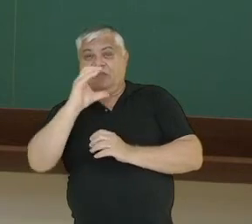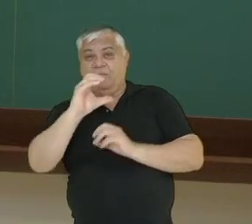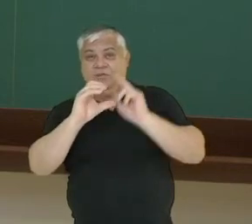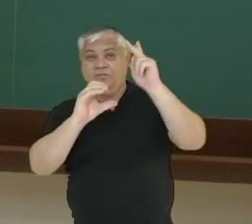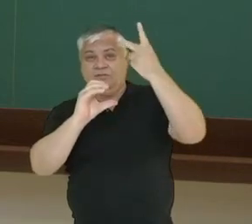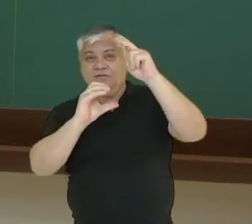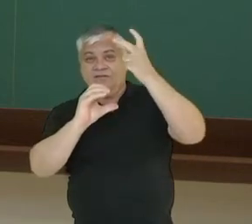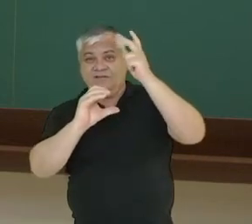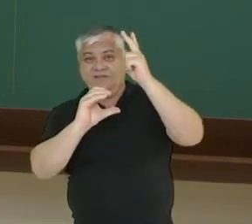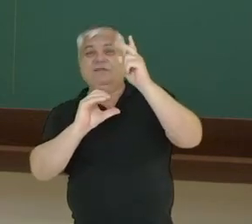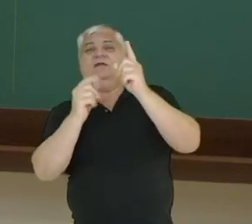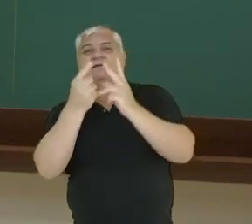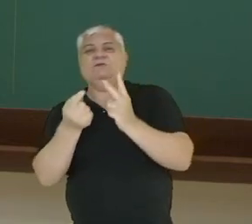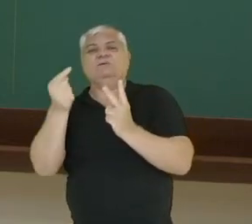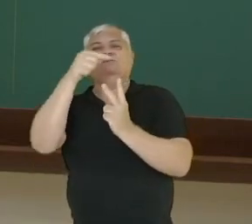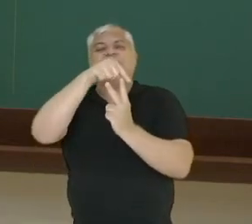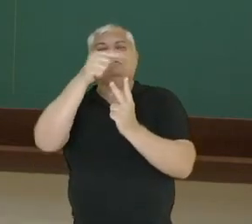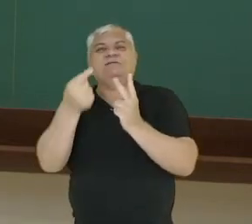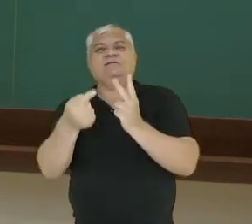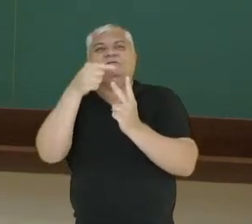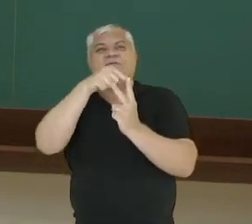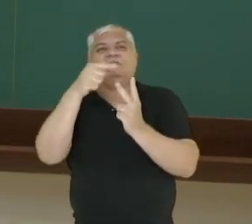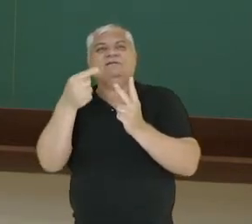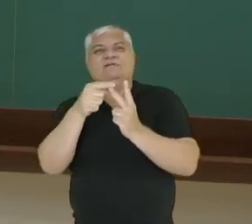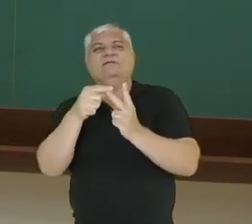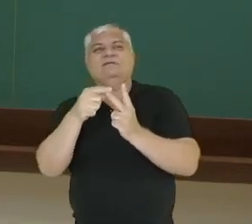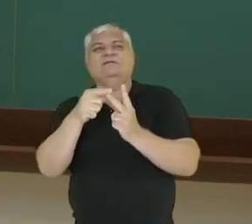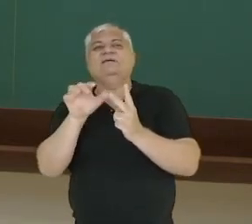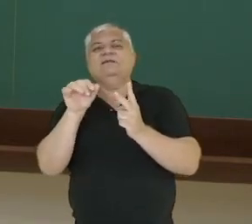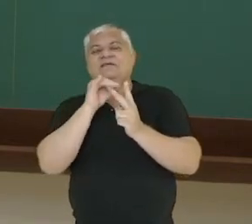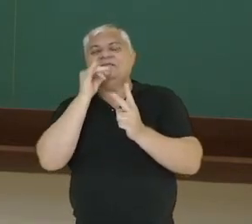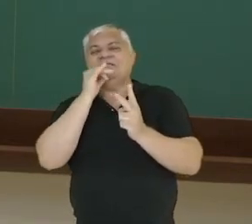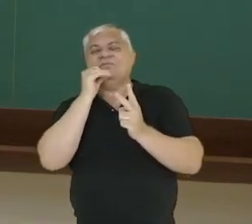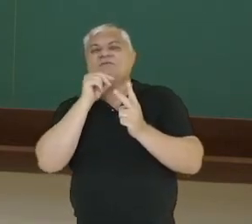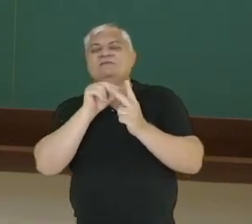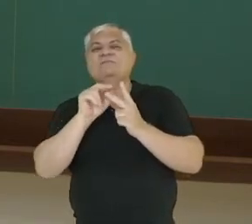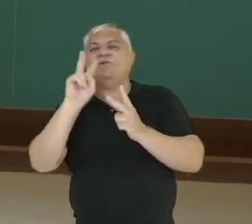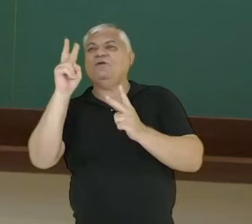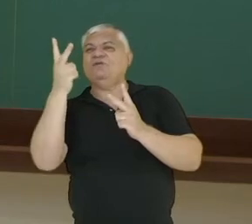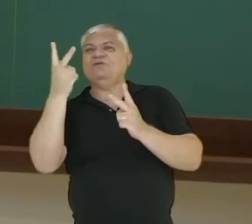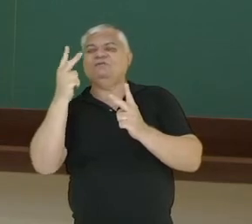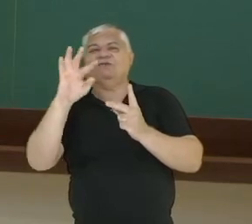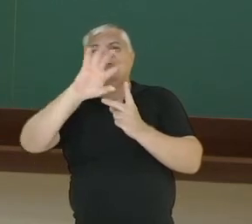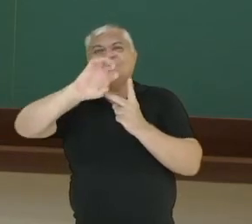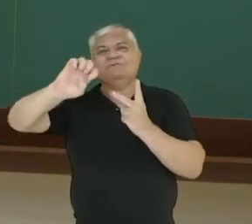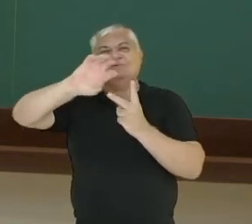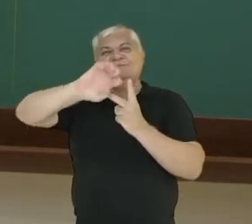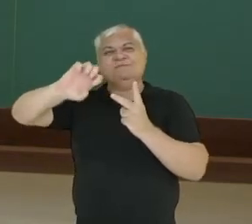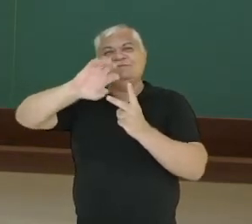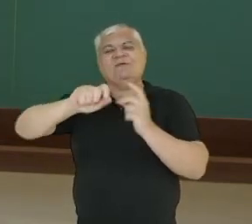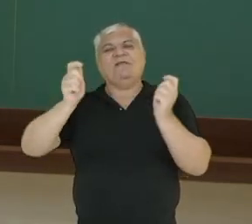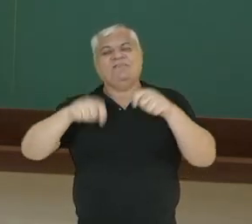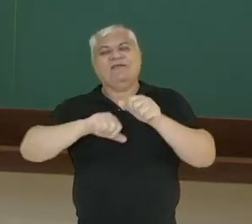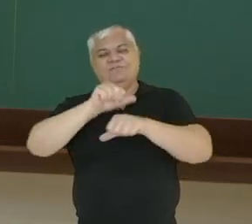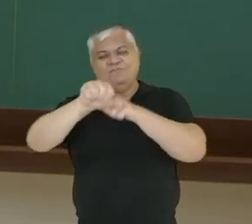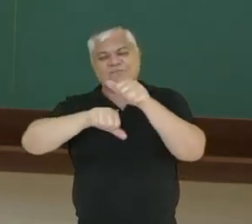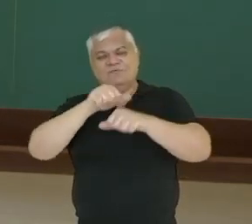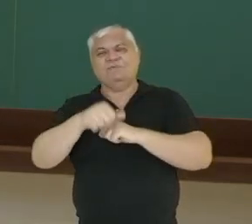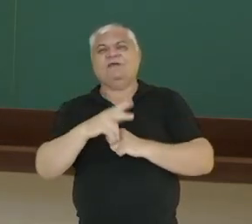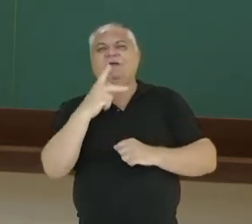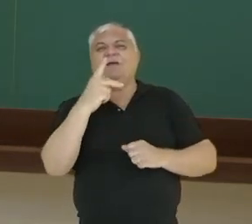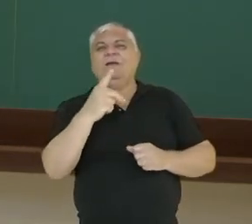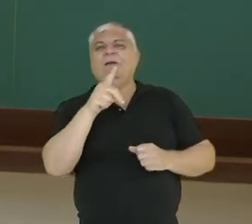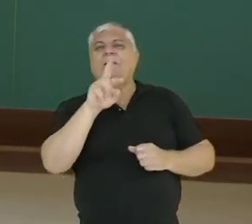oxigênio novamente, e o hidrogênio é capturado aqui pelo carbono, e aí nós vamos ter novamente a propanona.